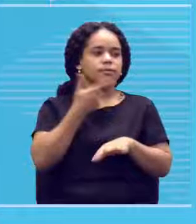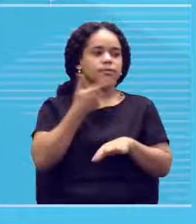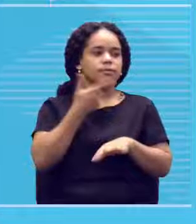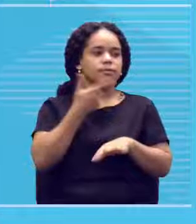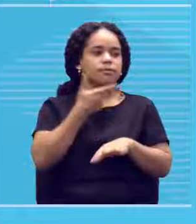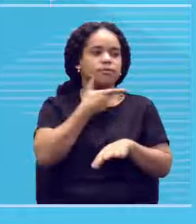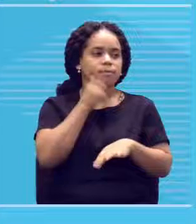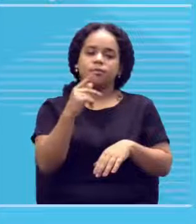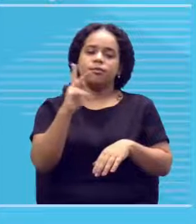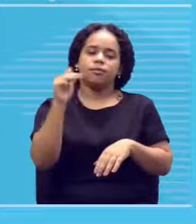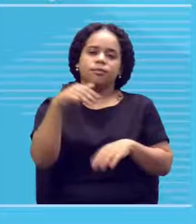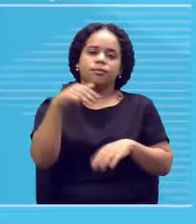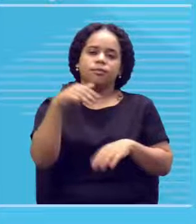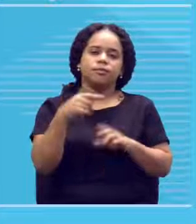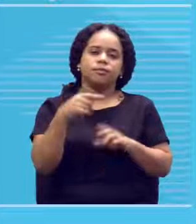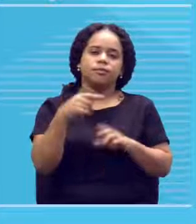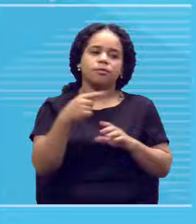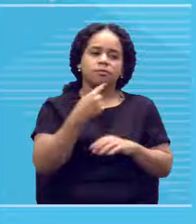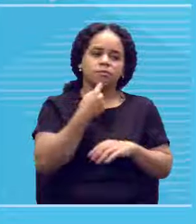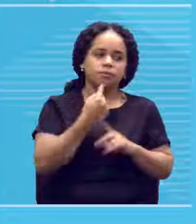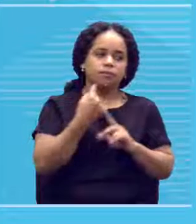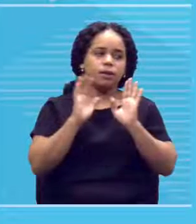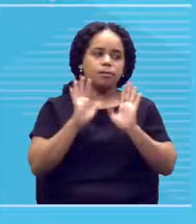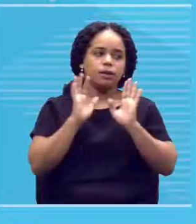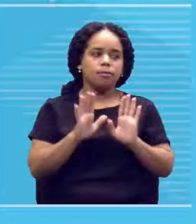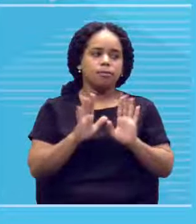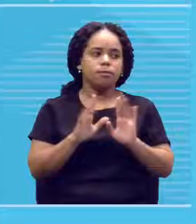quilômetros daqui mas o